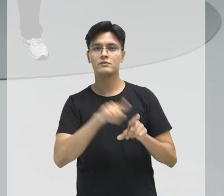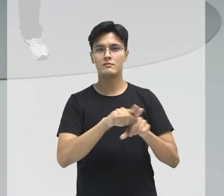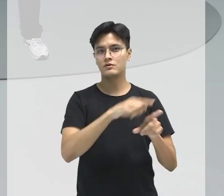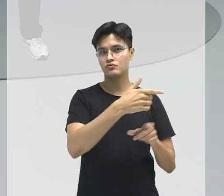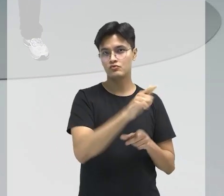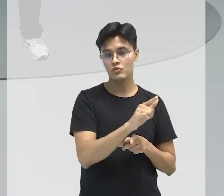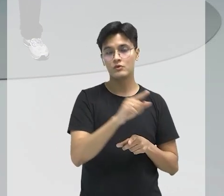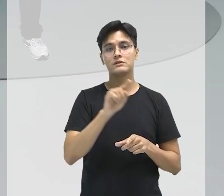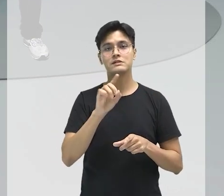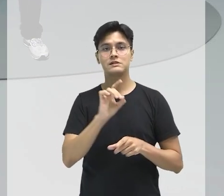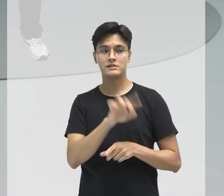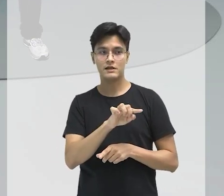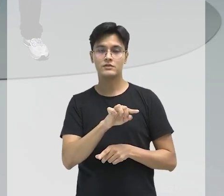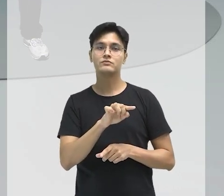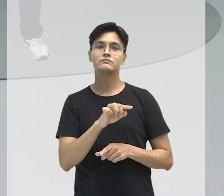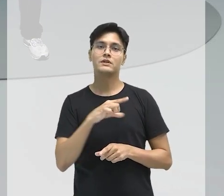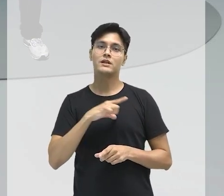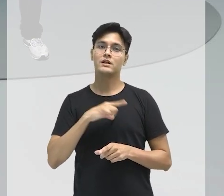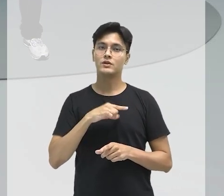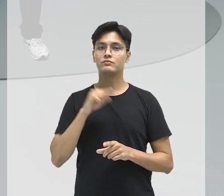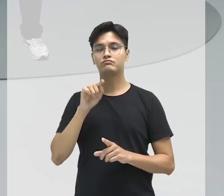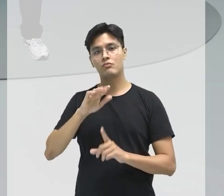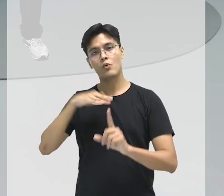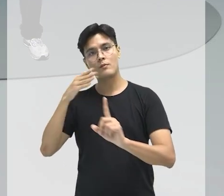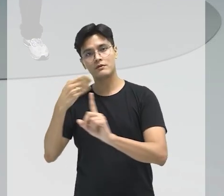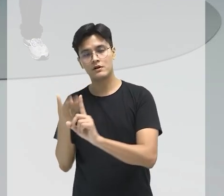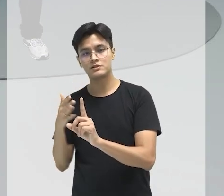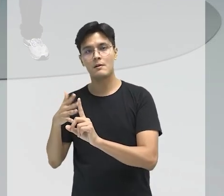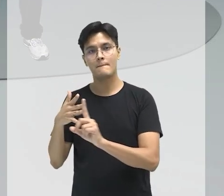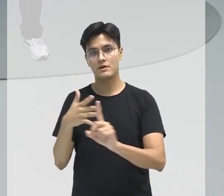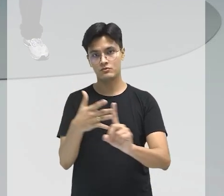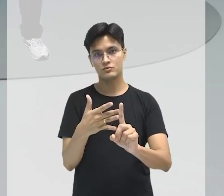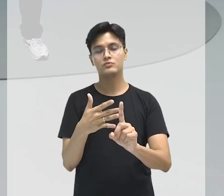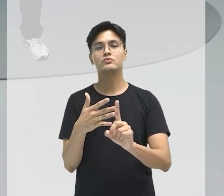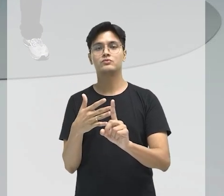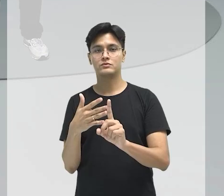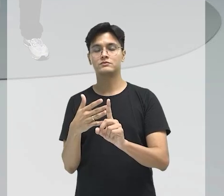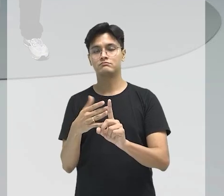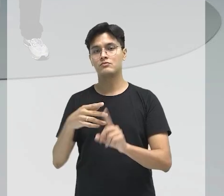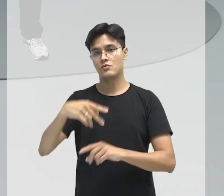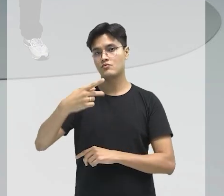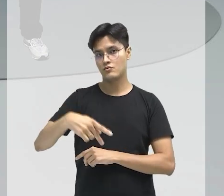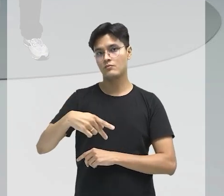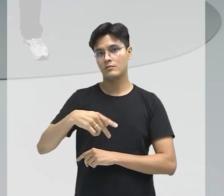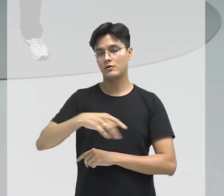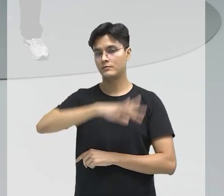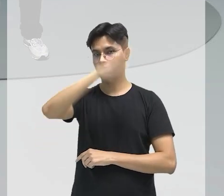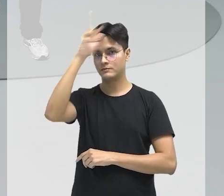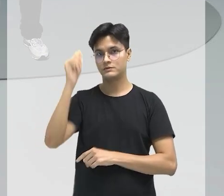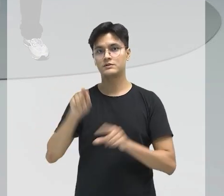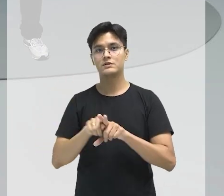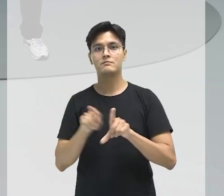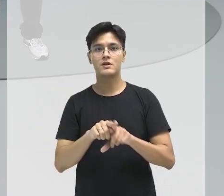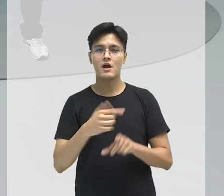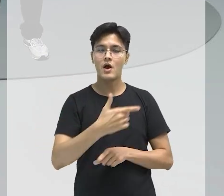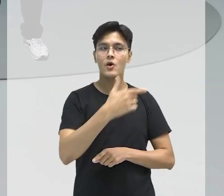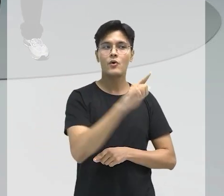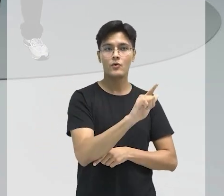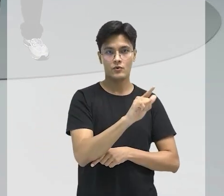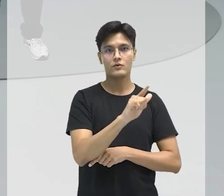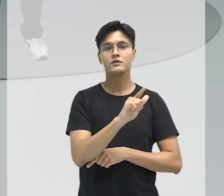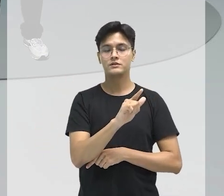para homenagear, né? Uma vai homenagear quem? O pirarucu, que é algo da nossa região, e a outra é